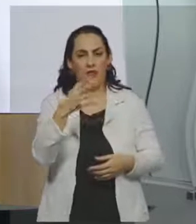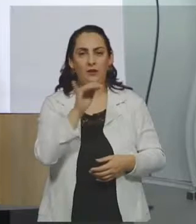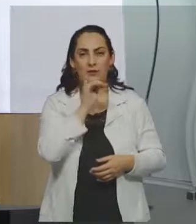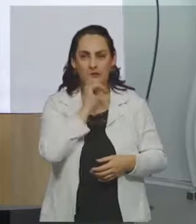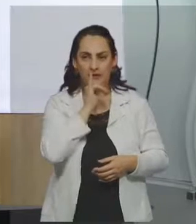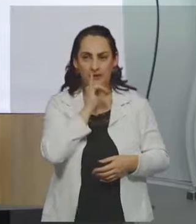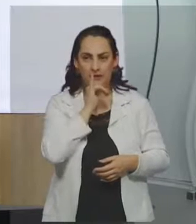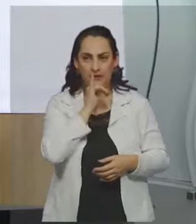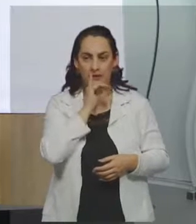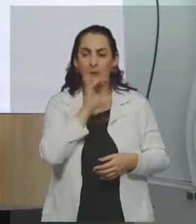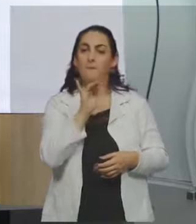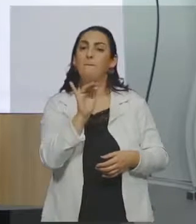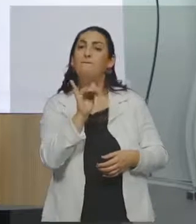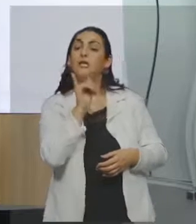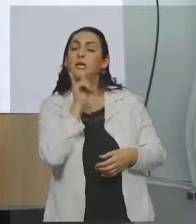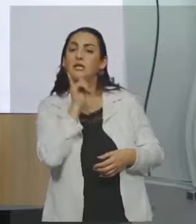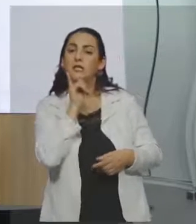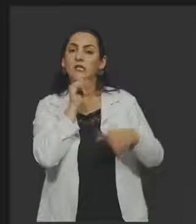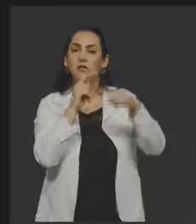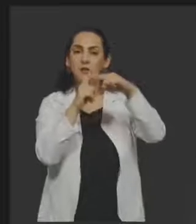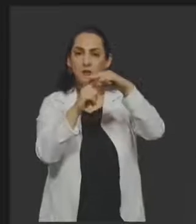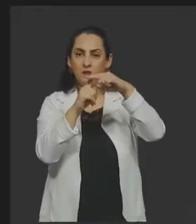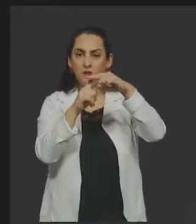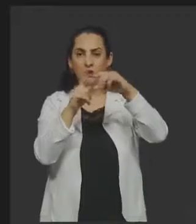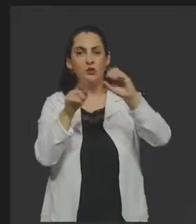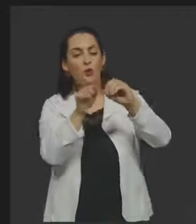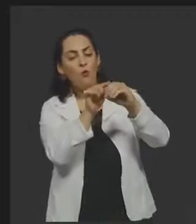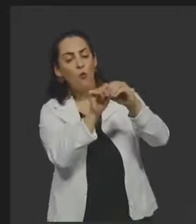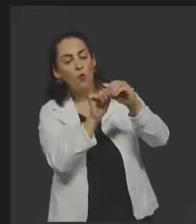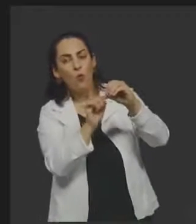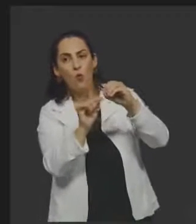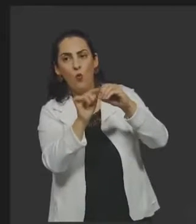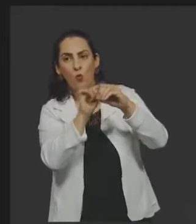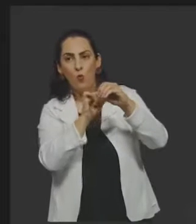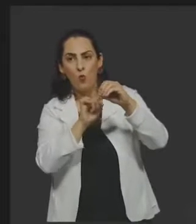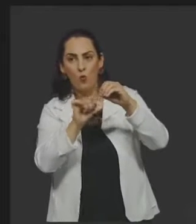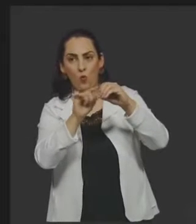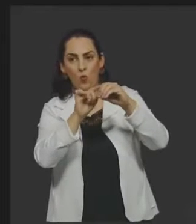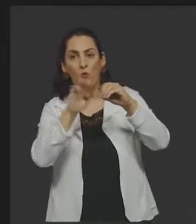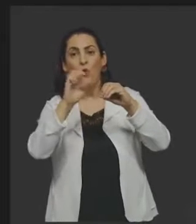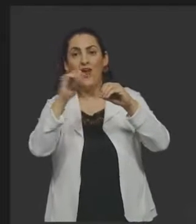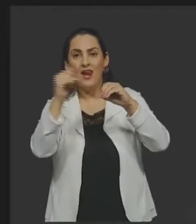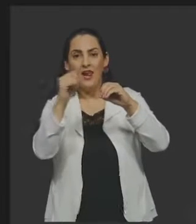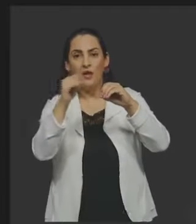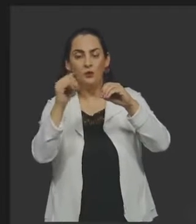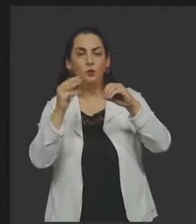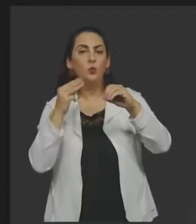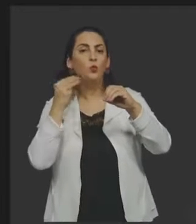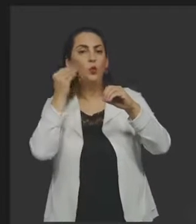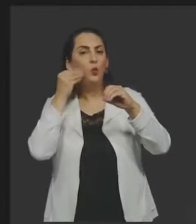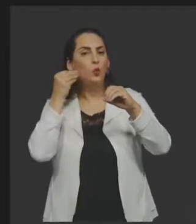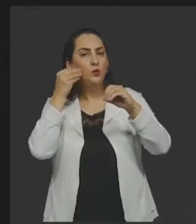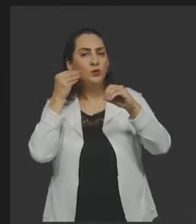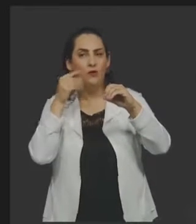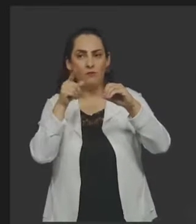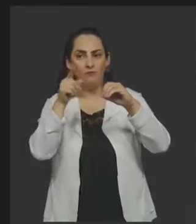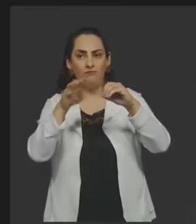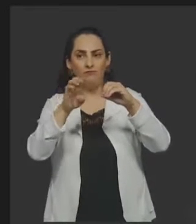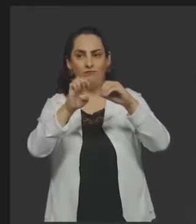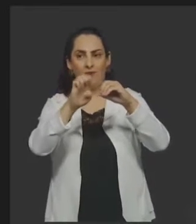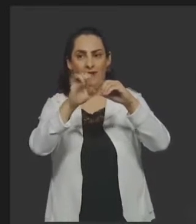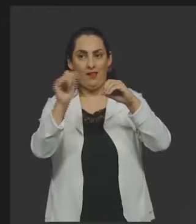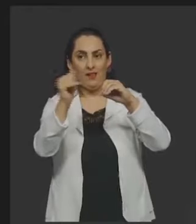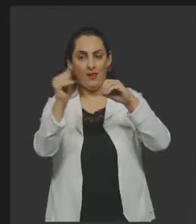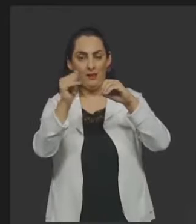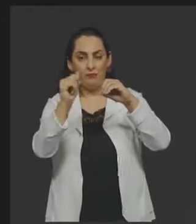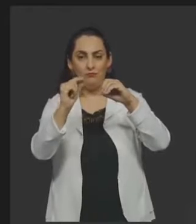parte positiva, que é o núcleo, e o elétron, que está representado de rosa. Quando ele sobe de nível, quando ele aumenta o nível, aqui ele